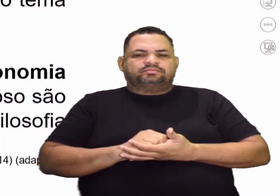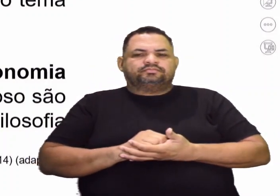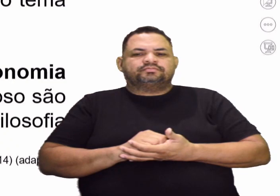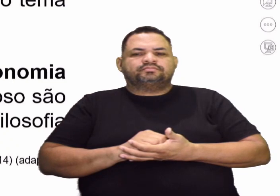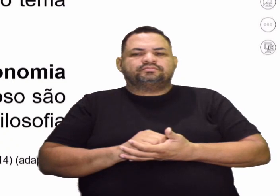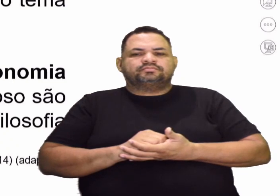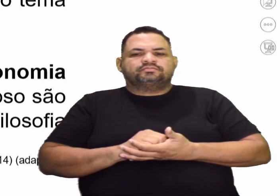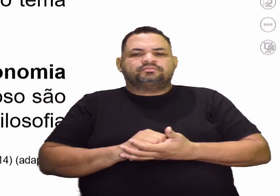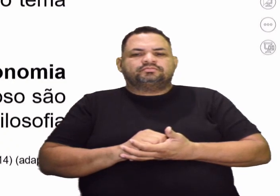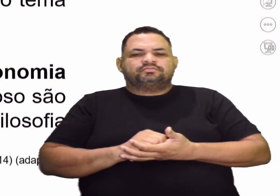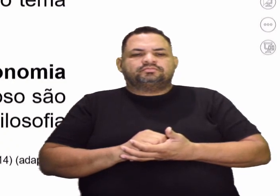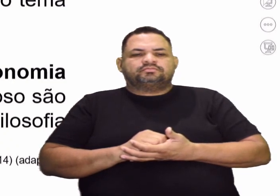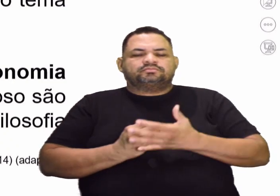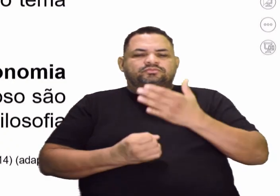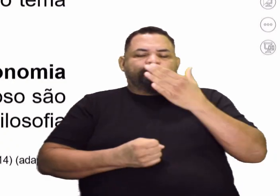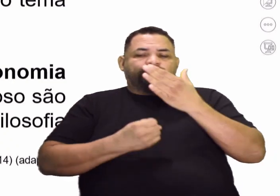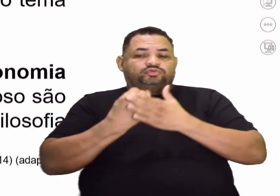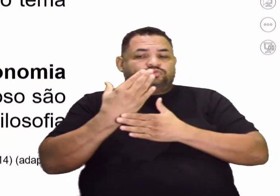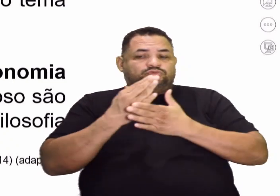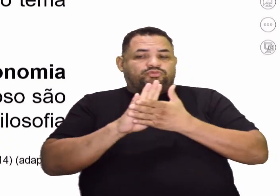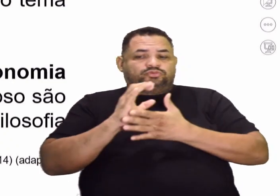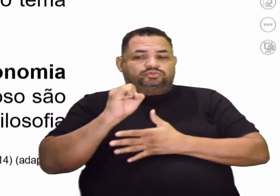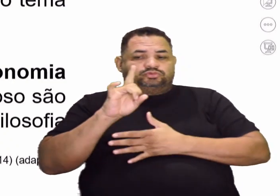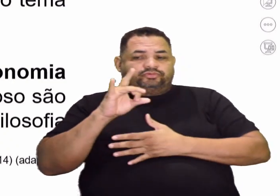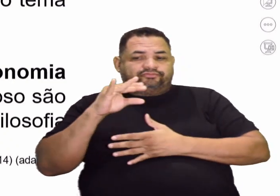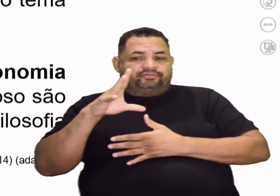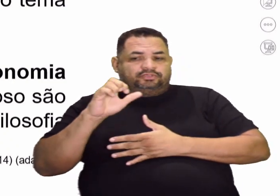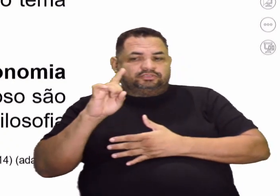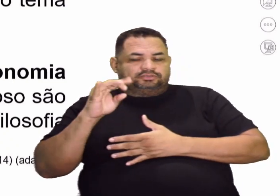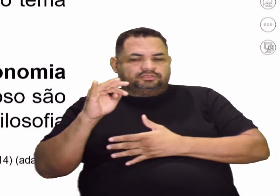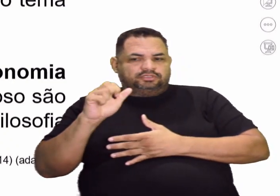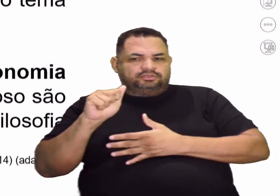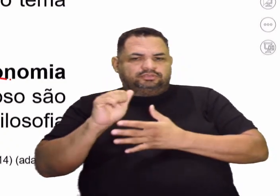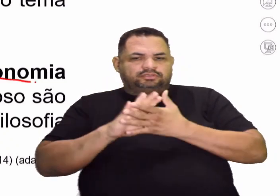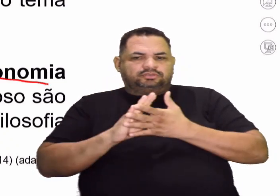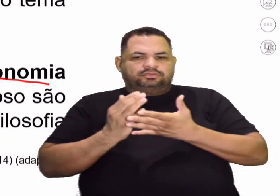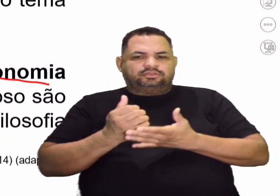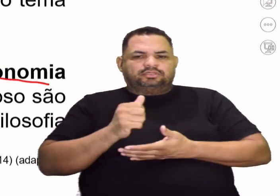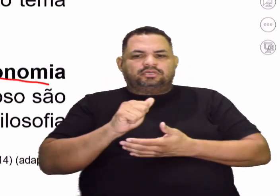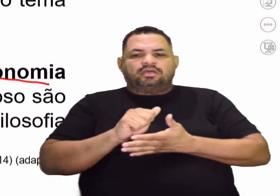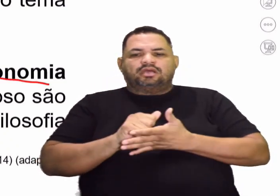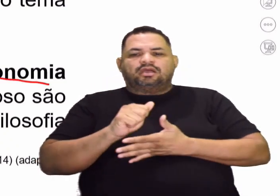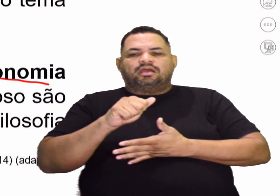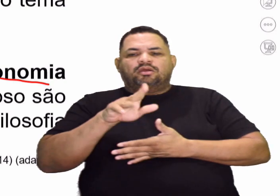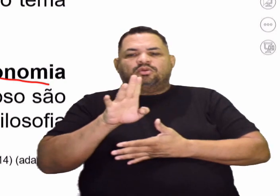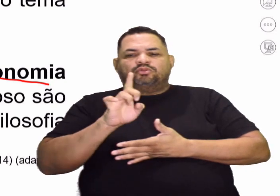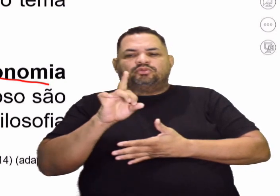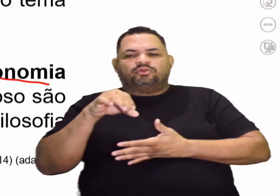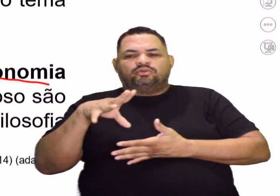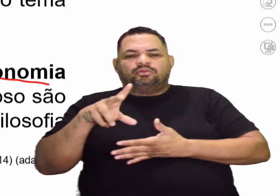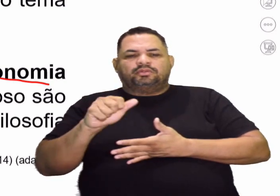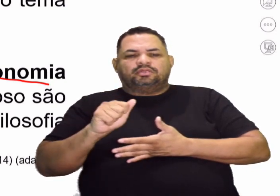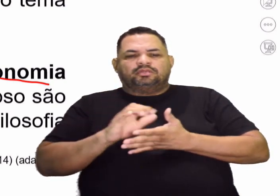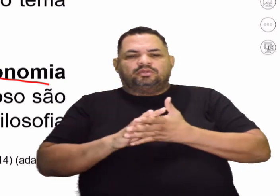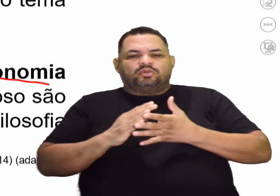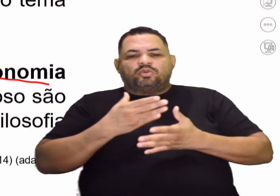da inspiração dos sofistas, subjetivo. E a autonomia do homem em relação aos domínios